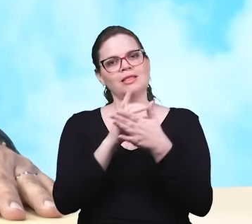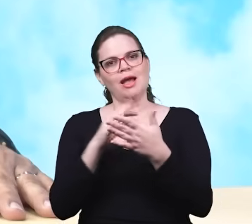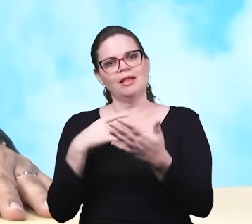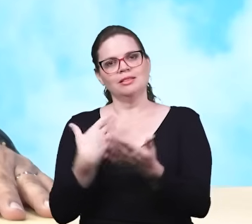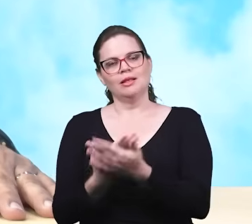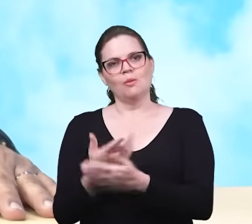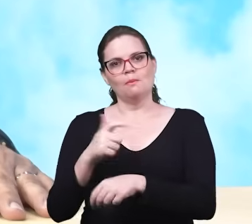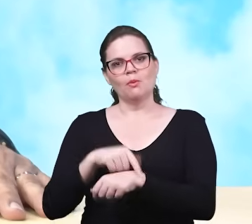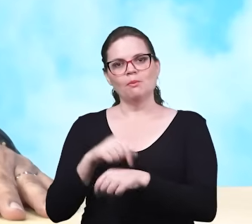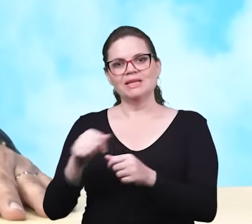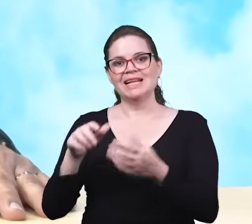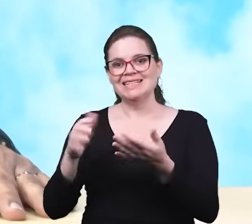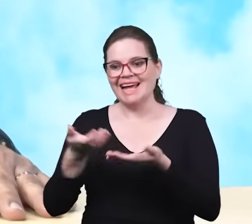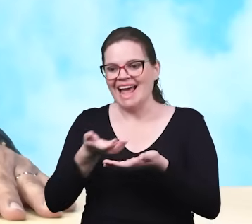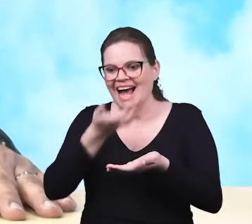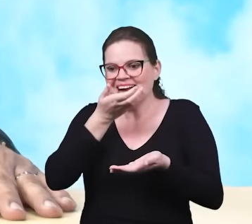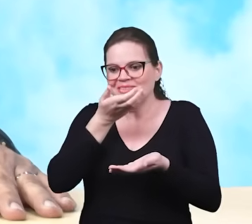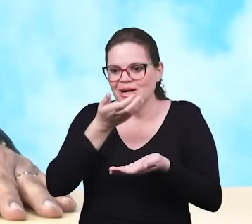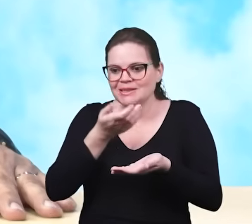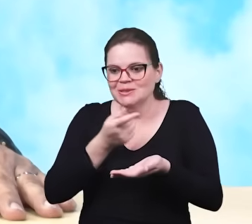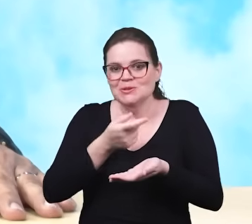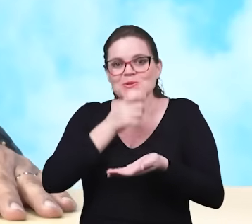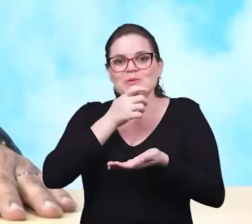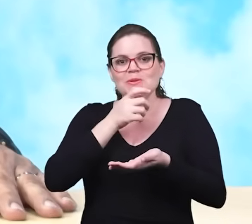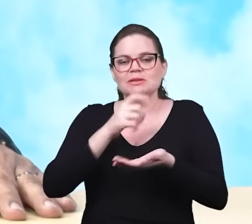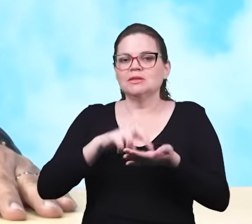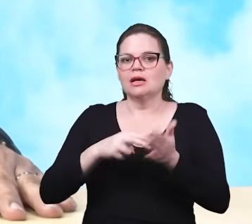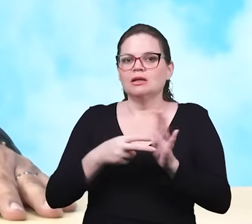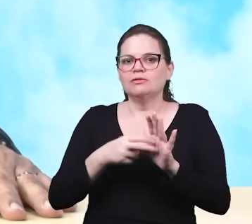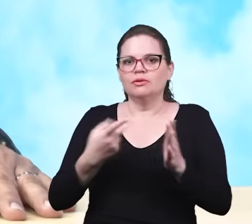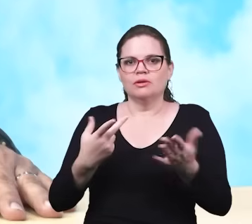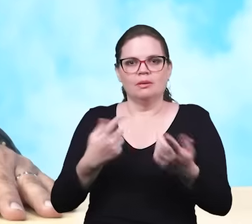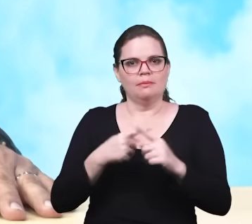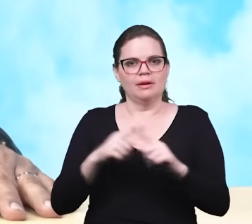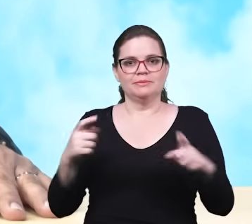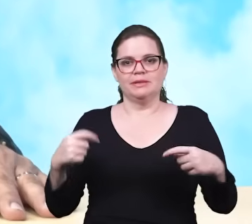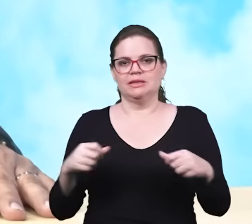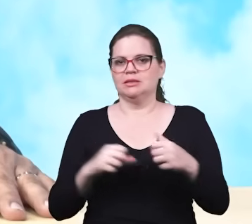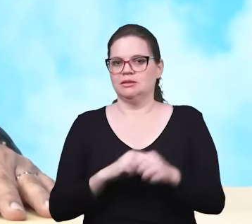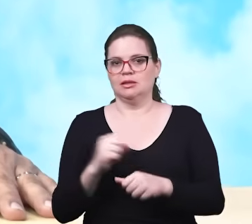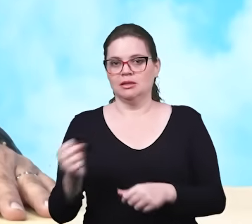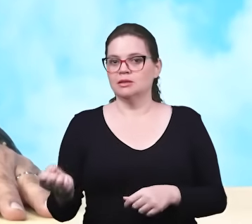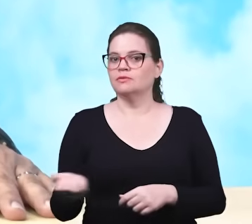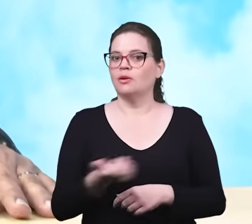beber água. Mas a água precisa de